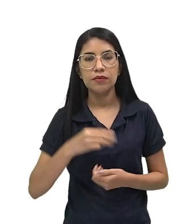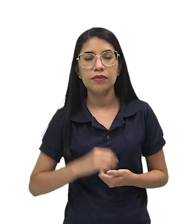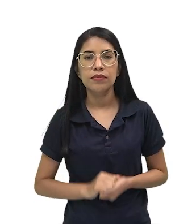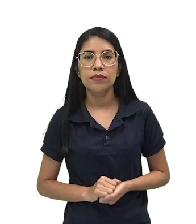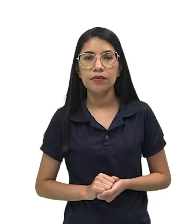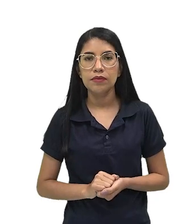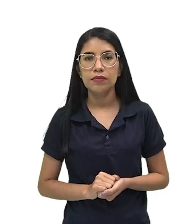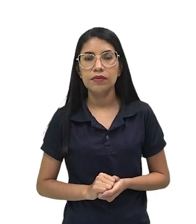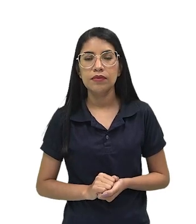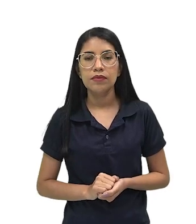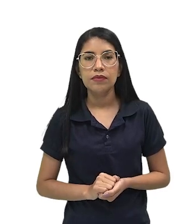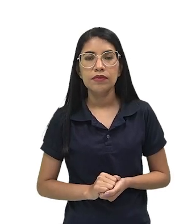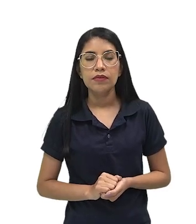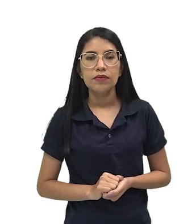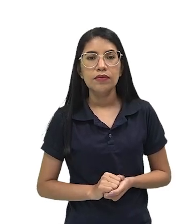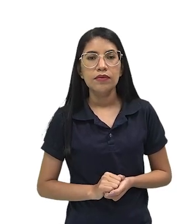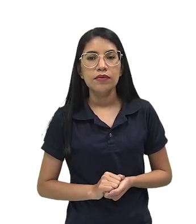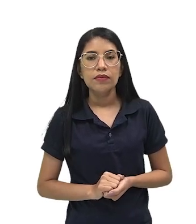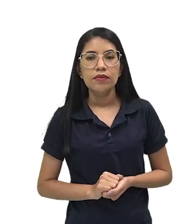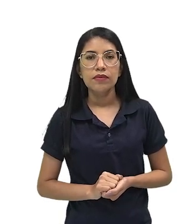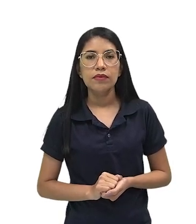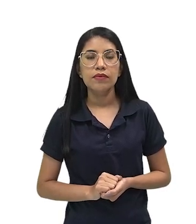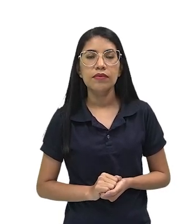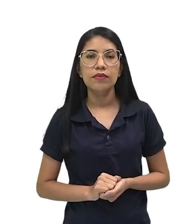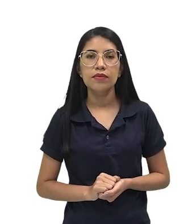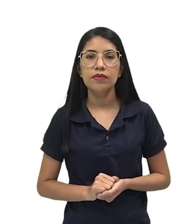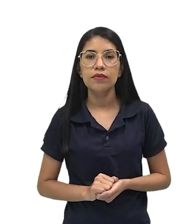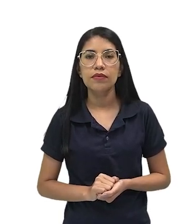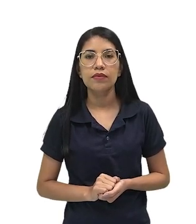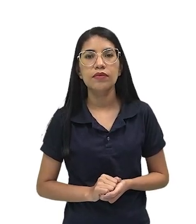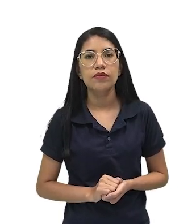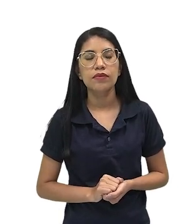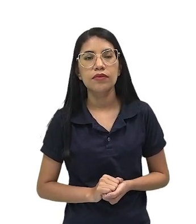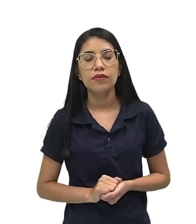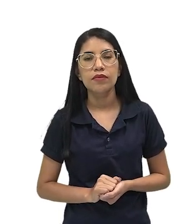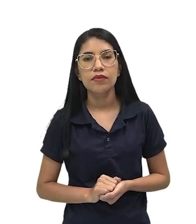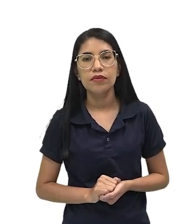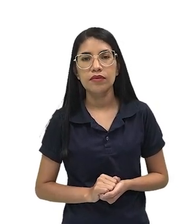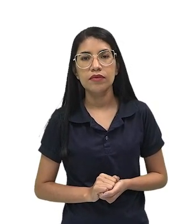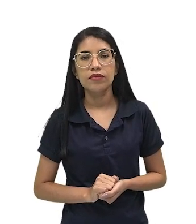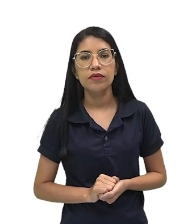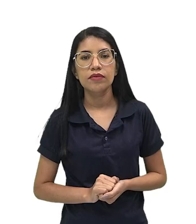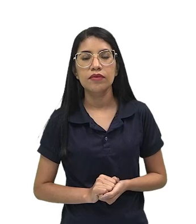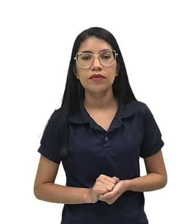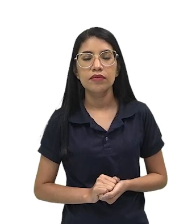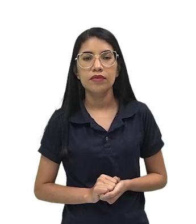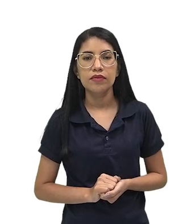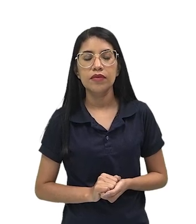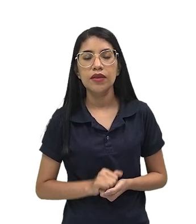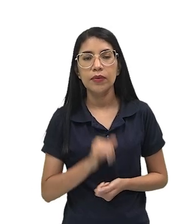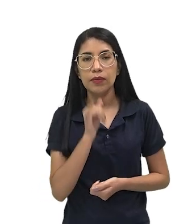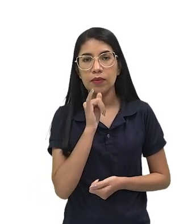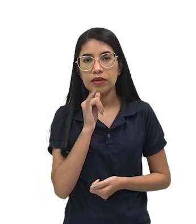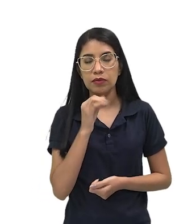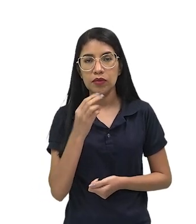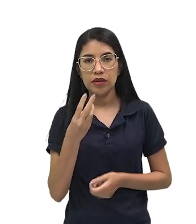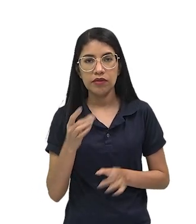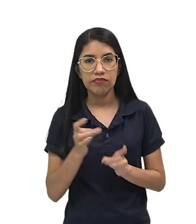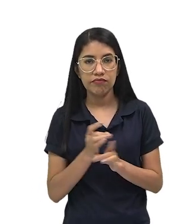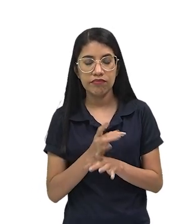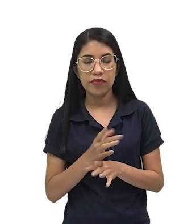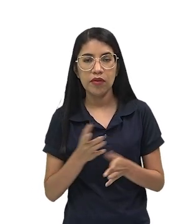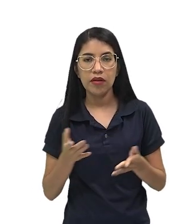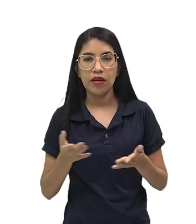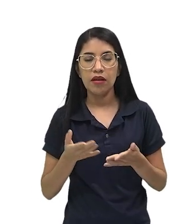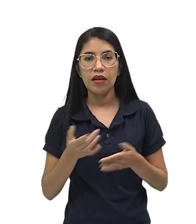volume. Beleza, meu povo? Muito bem, olha. Então, Esse foi o nosso exemplo 3.